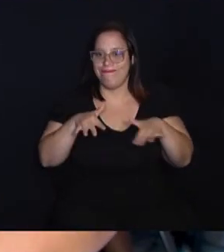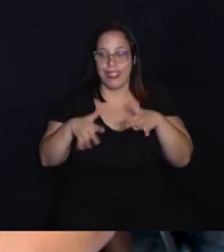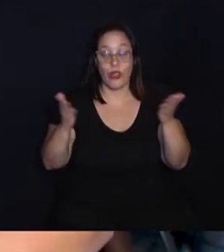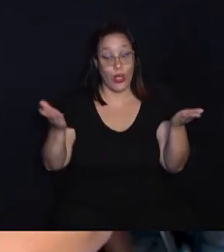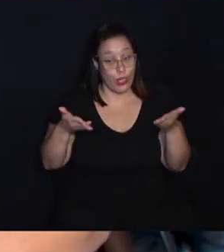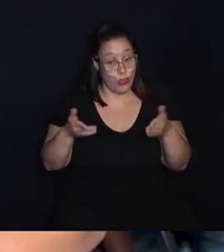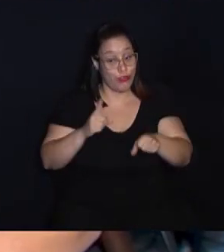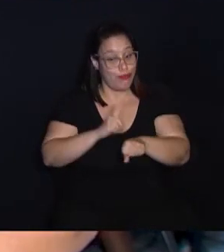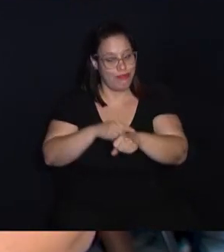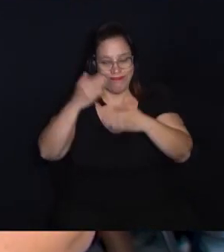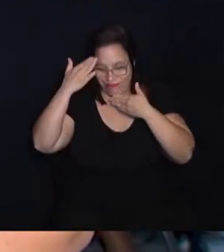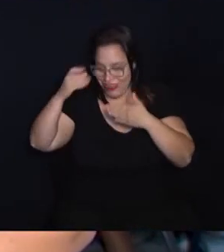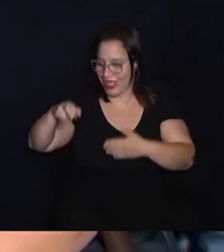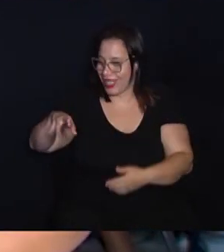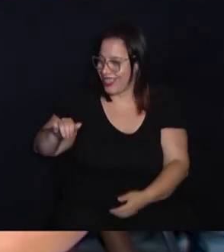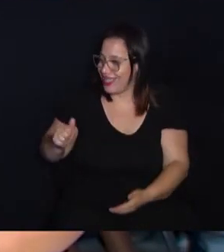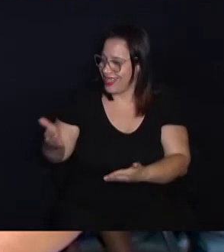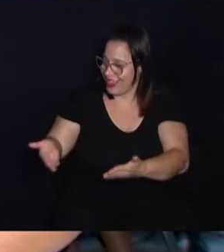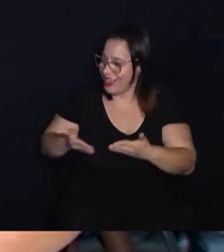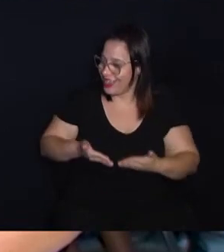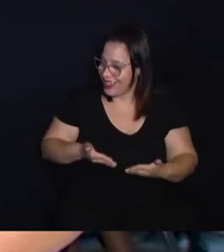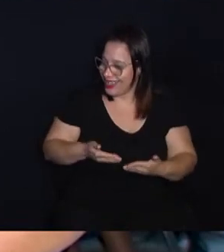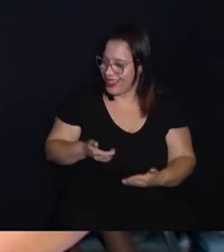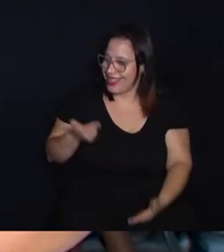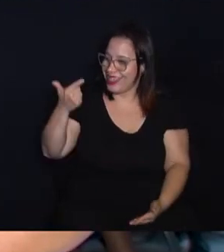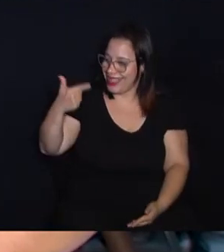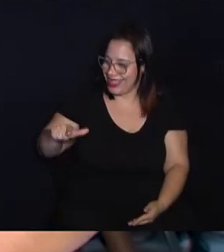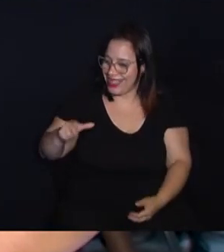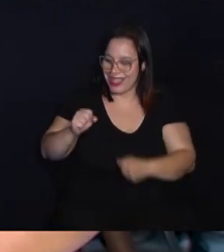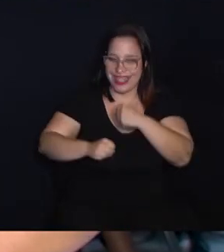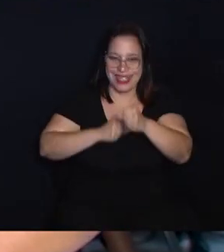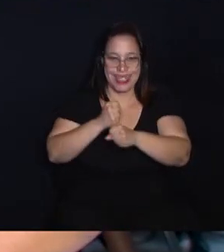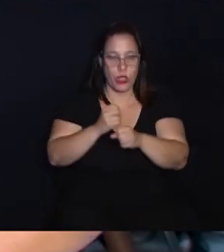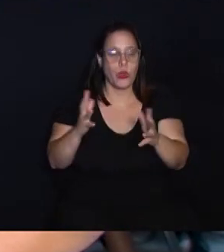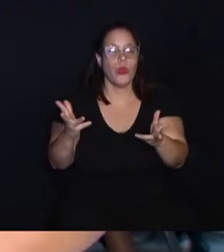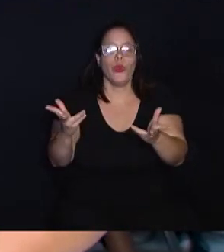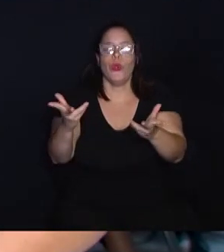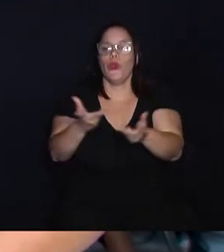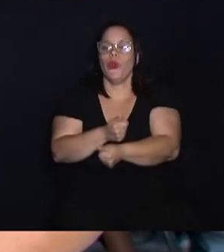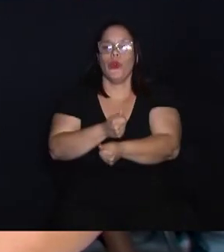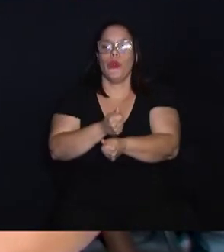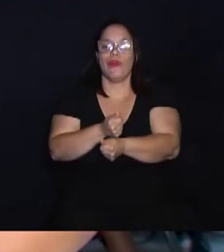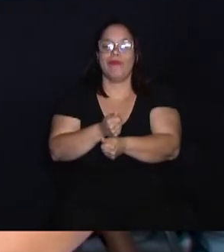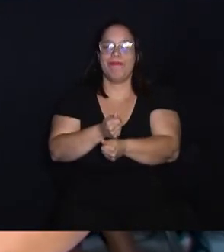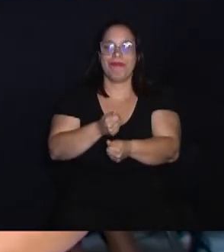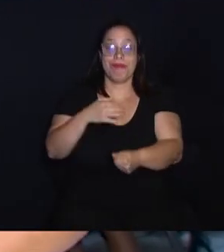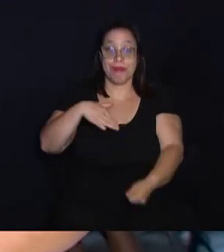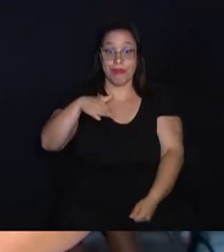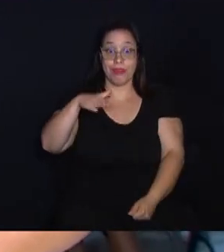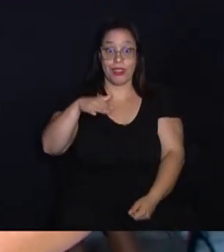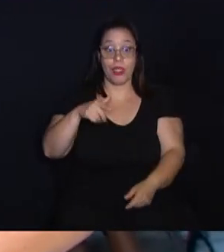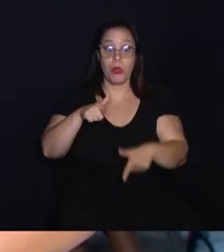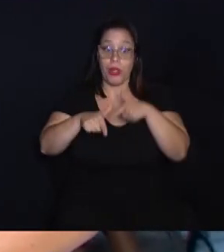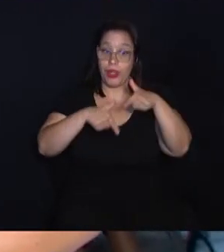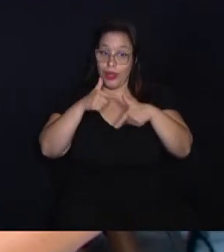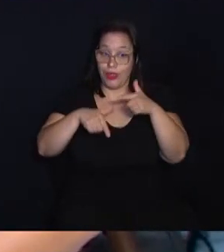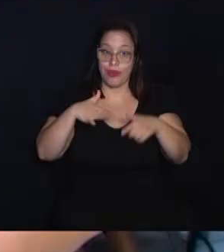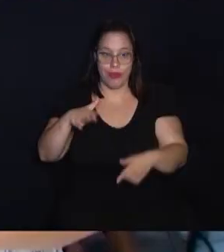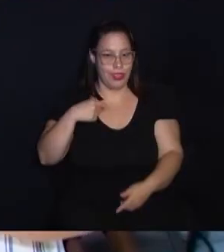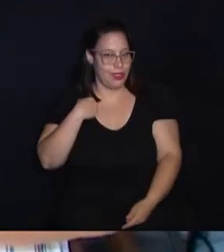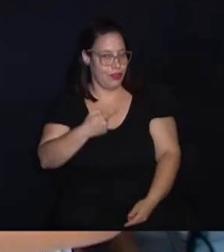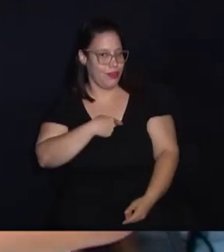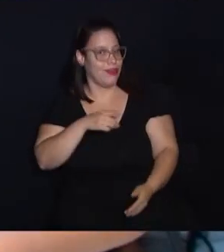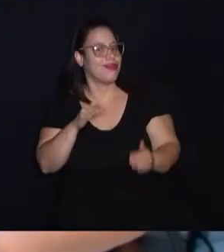agora. Camila, muito obrigada pela sua participação. Mais uma vez, um ano extraordinário e que venha cheio de emprego para a nossa gente.